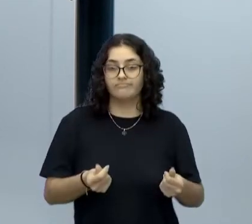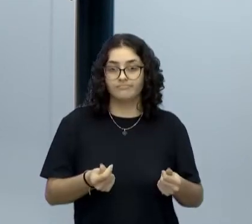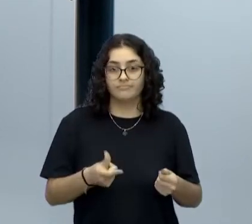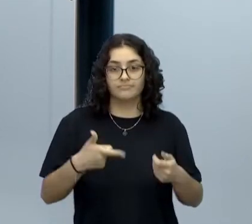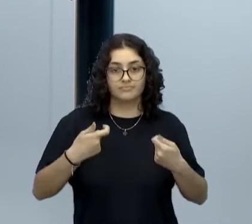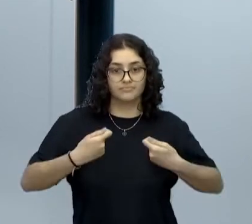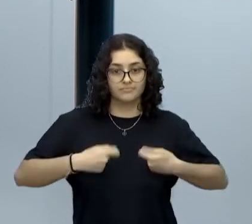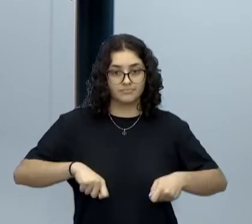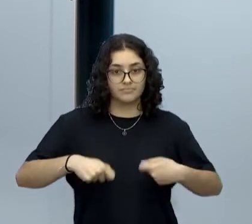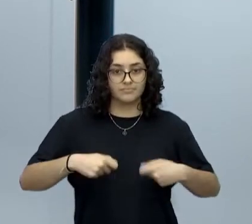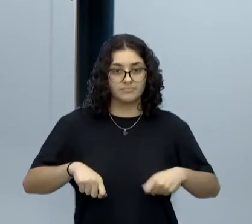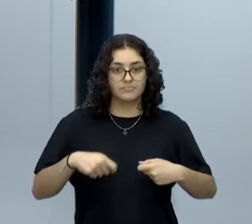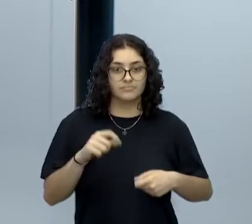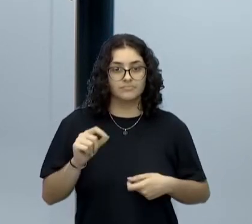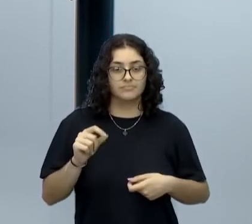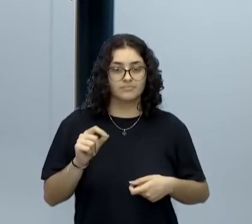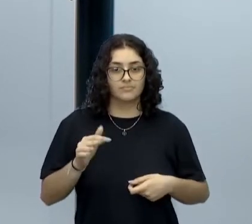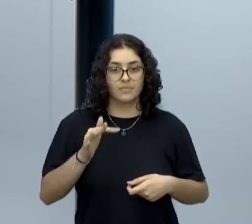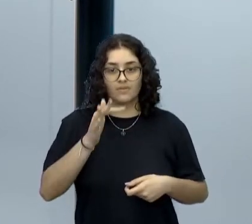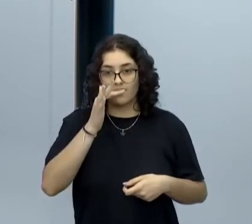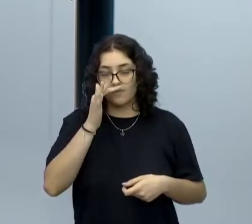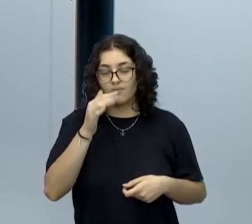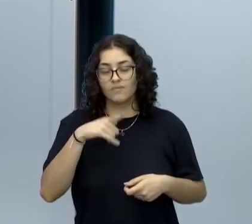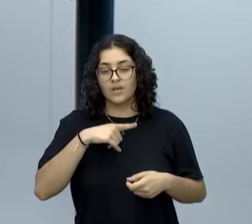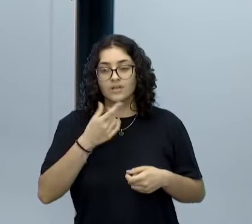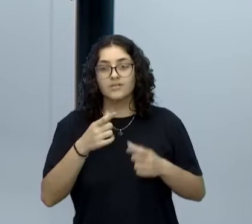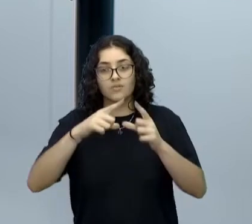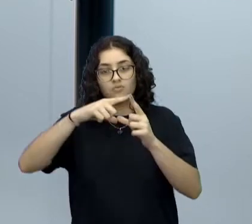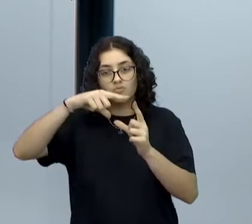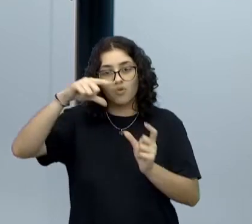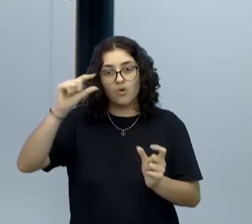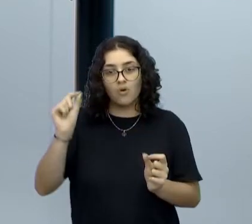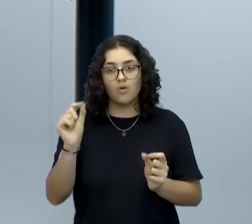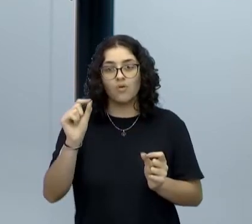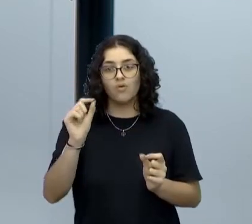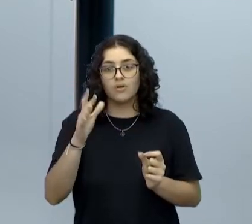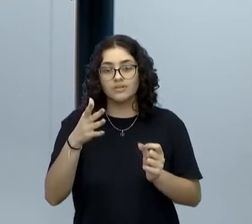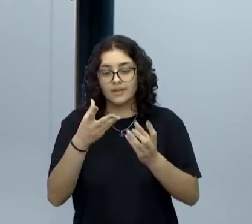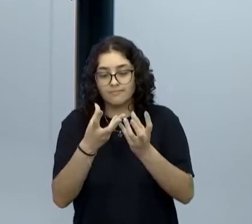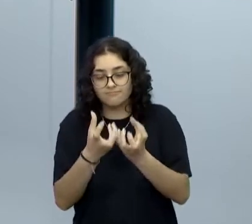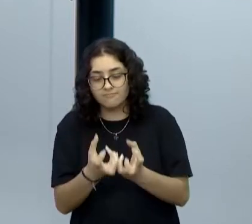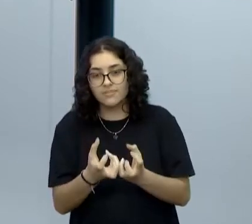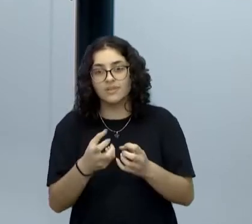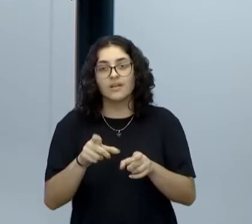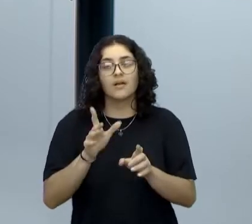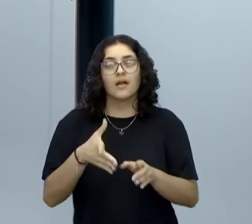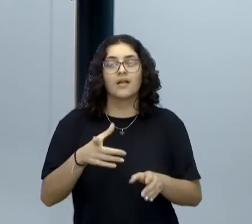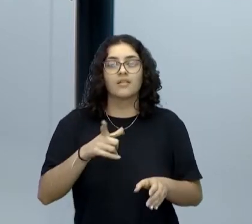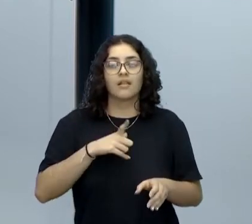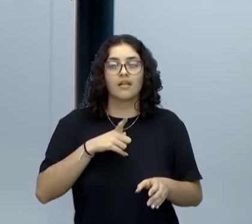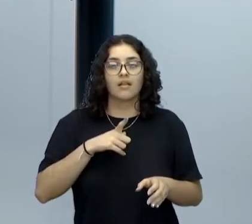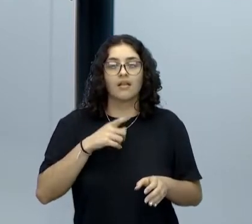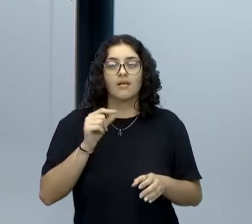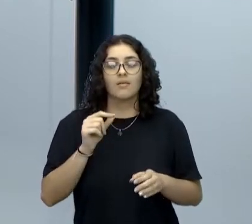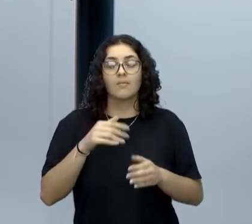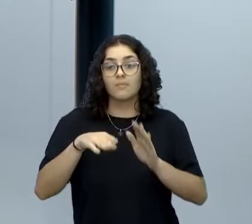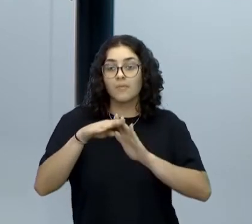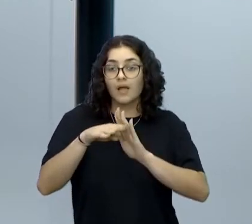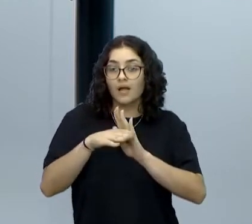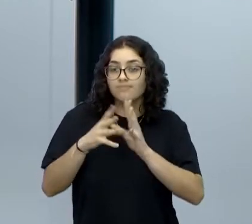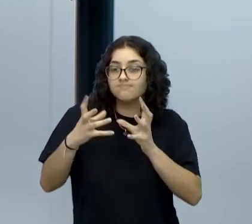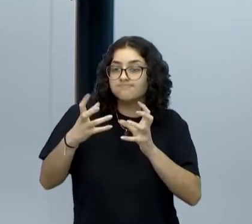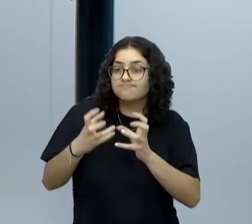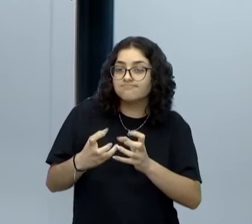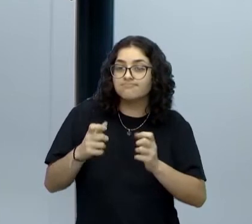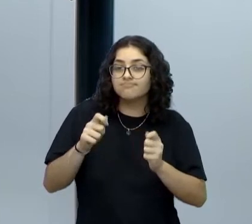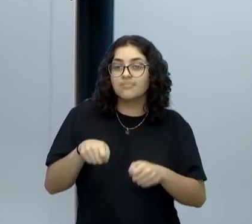eles precisam de folhas mortas, eles precisam de organismos que estejam dentro desse processo de decomposição para que